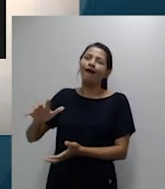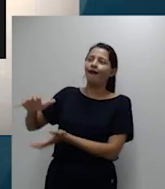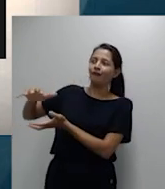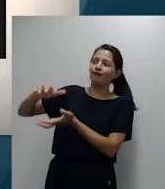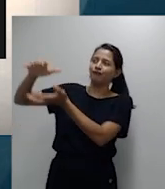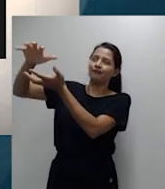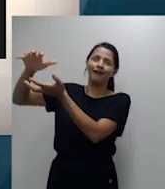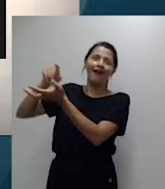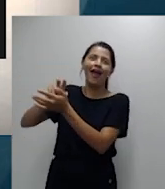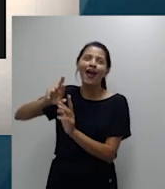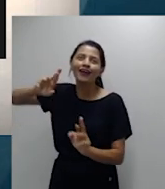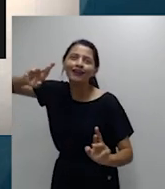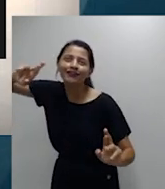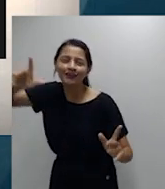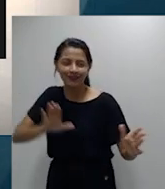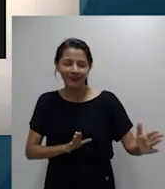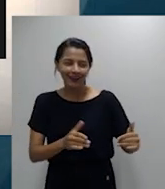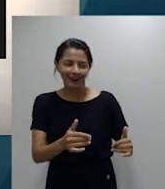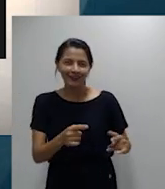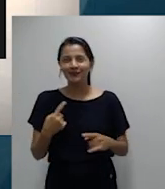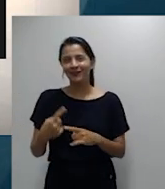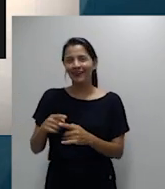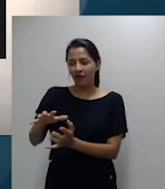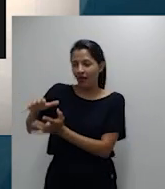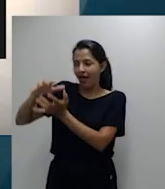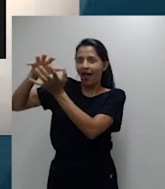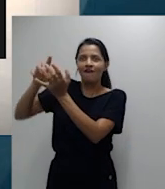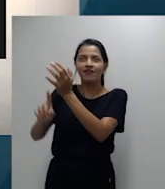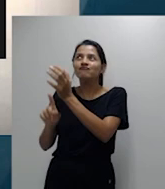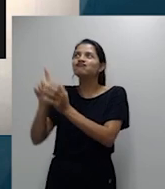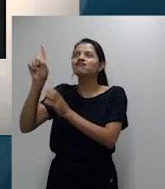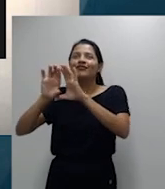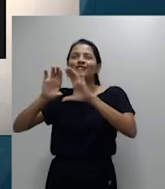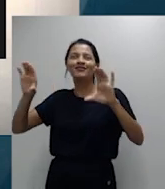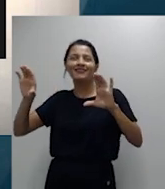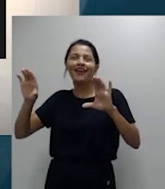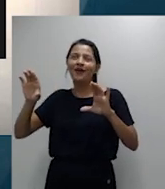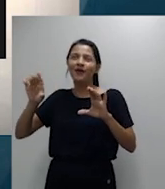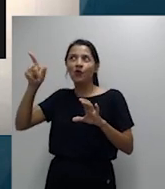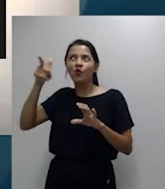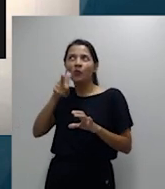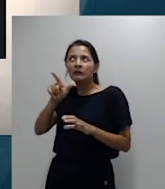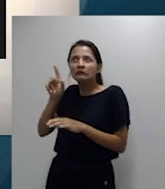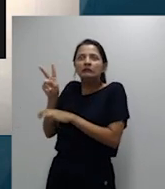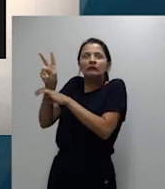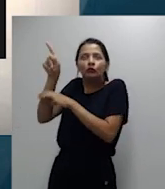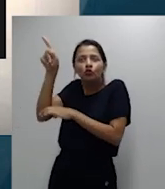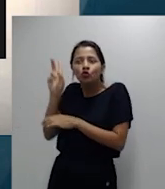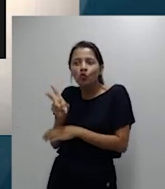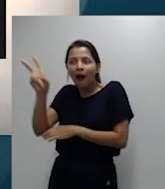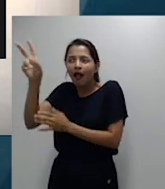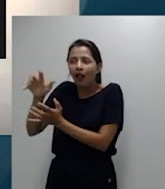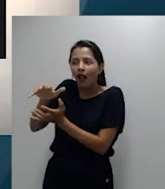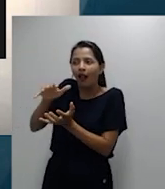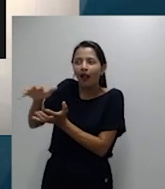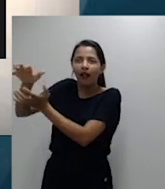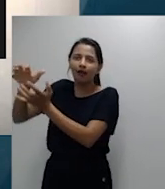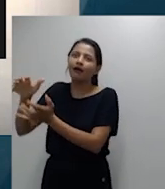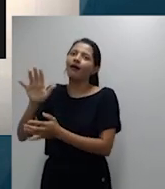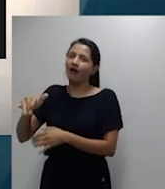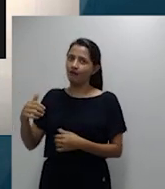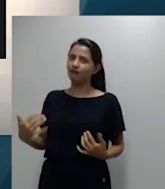mesma coisa que o wi-fi do que o satélite fica me lambendo satélite no espaço é bem mais complicado e através de valores são